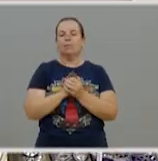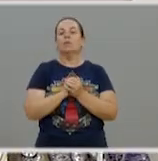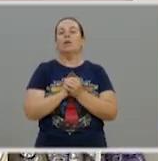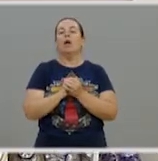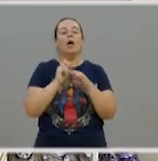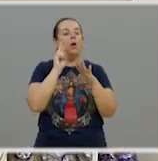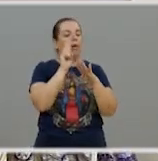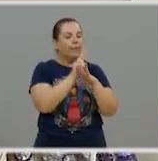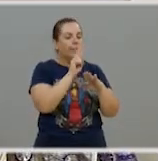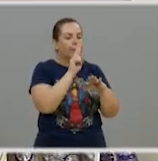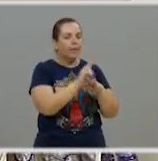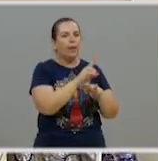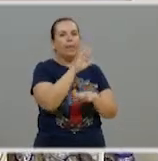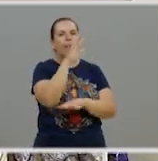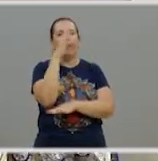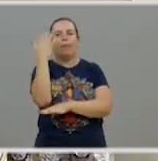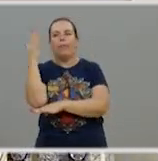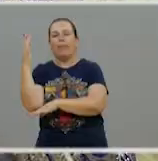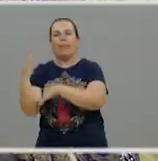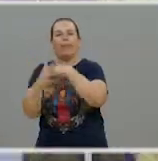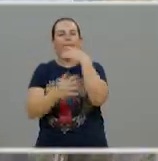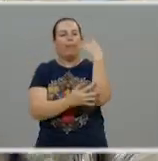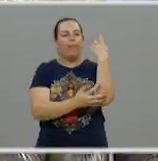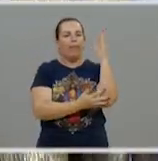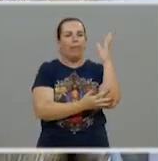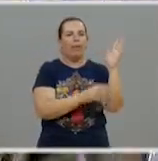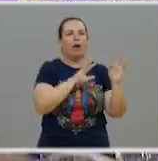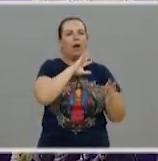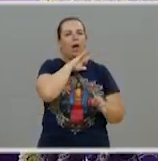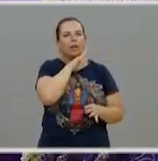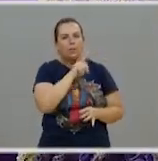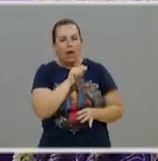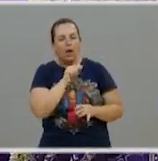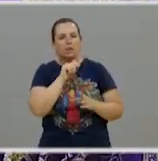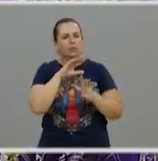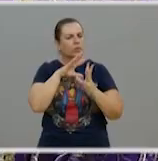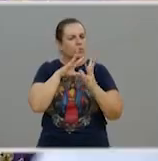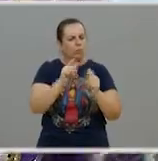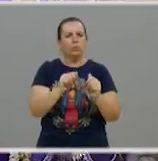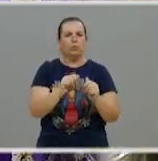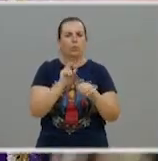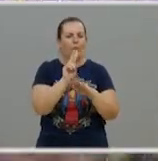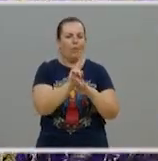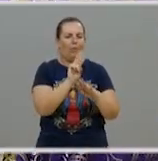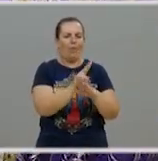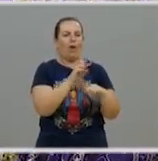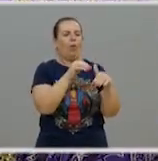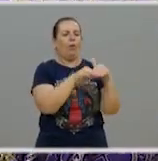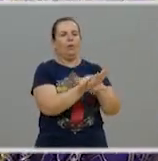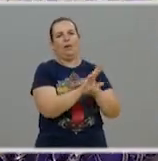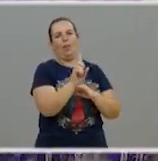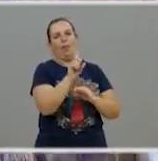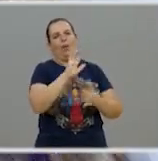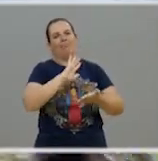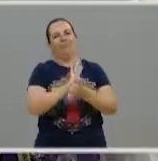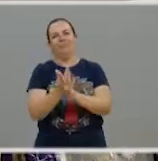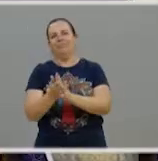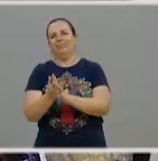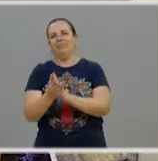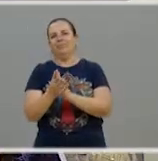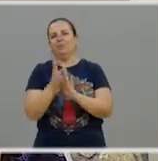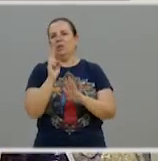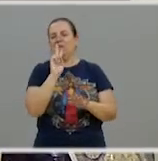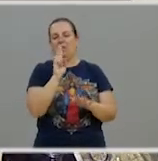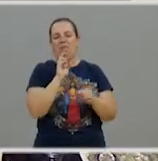guardar a criação, cultivar e guardar. não é cultivar e destruir, não é